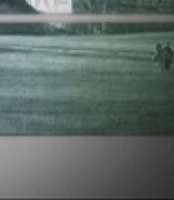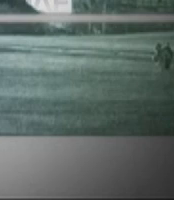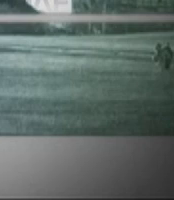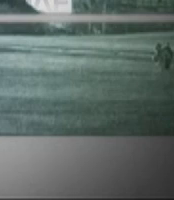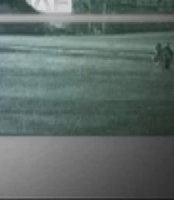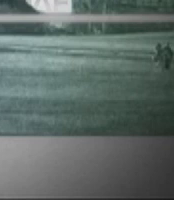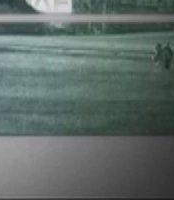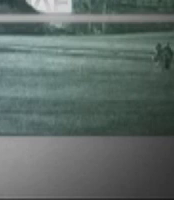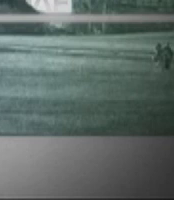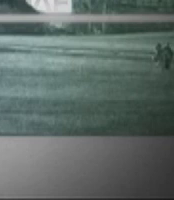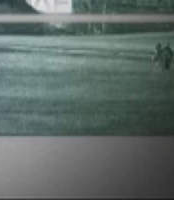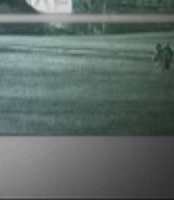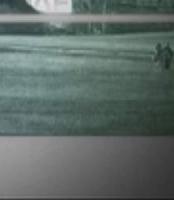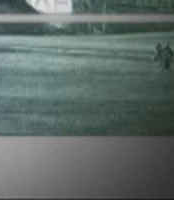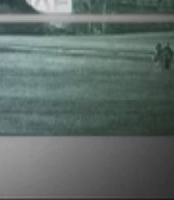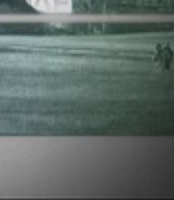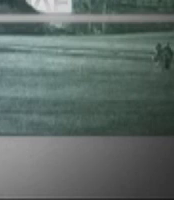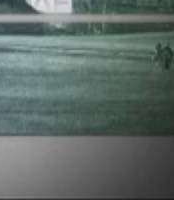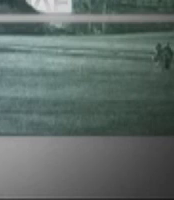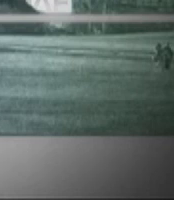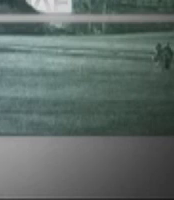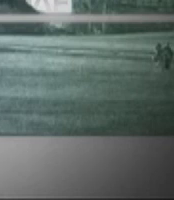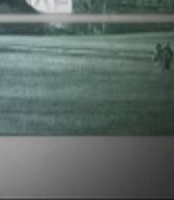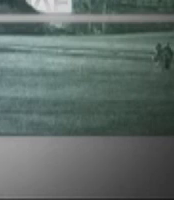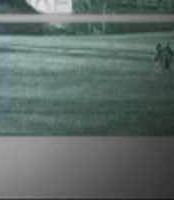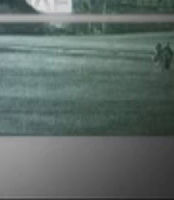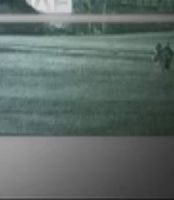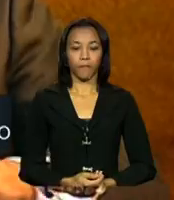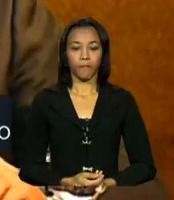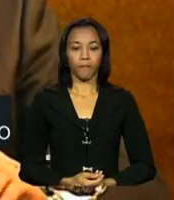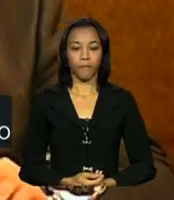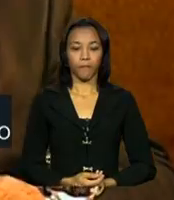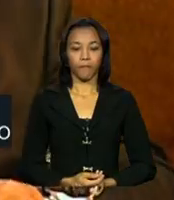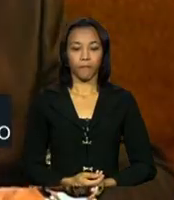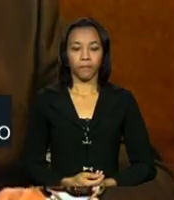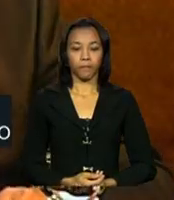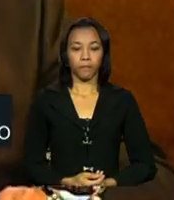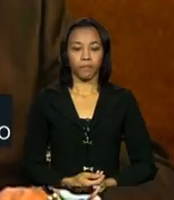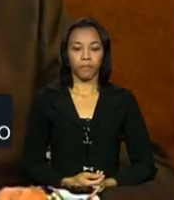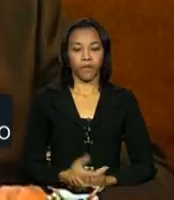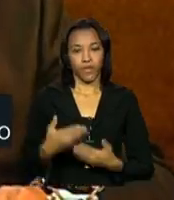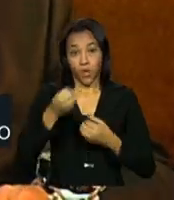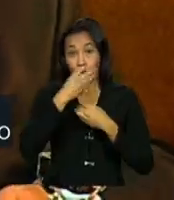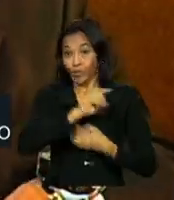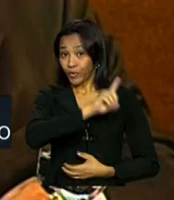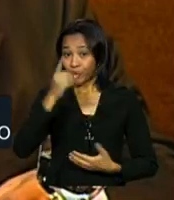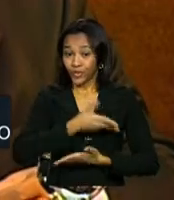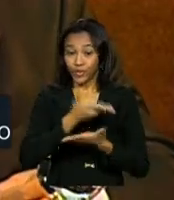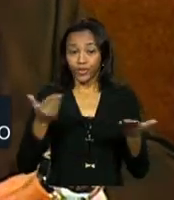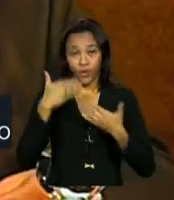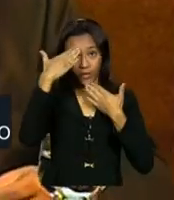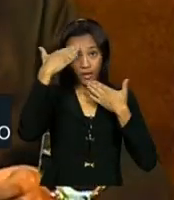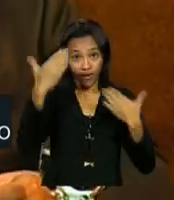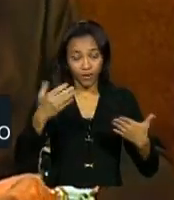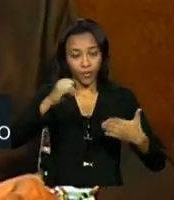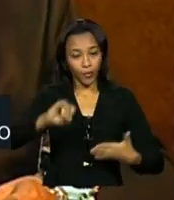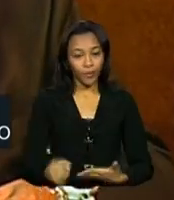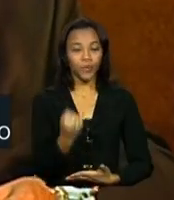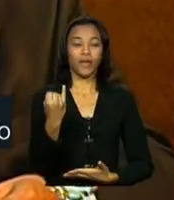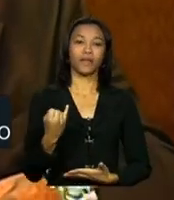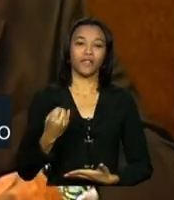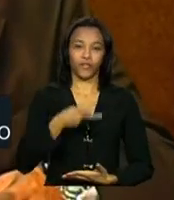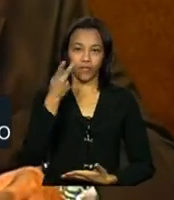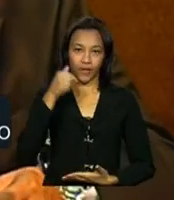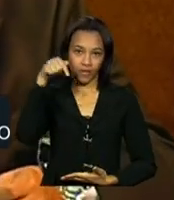intercâmbio e parcerias com organismos internacionais senhoras e senhores Bom dia muito obrigado pela oportunidade de